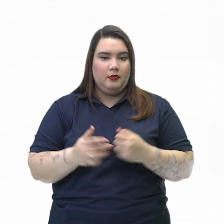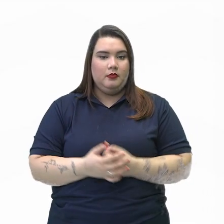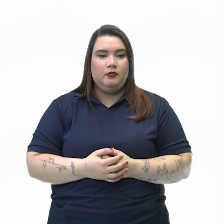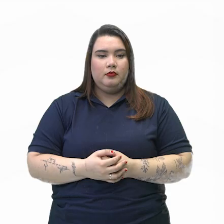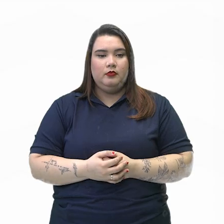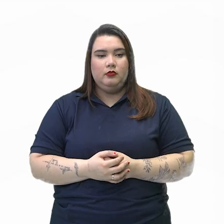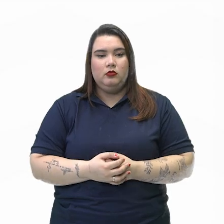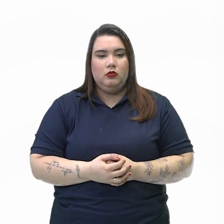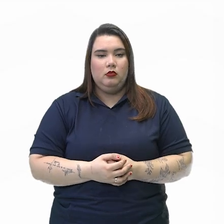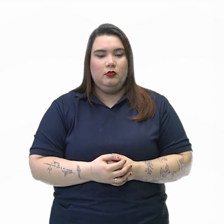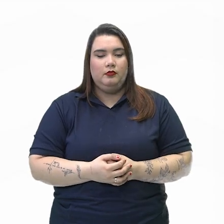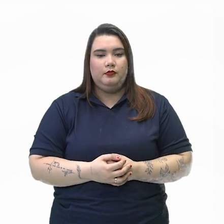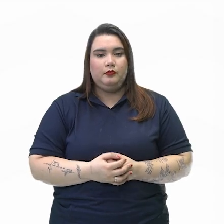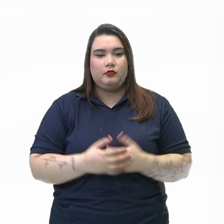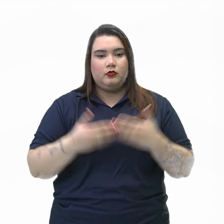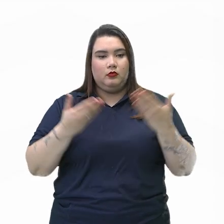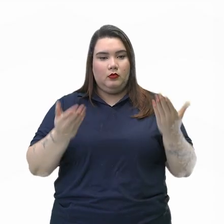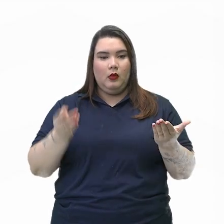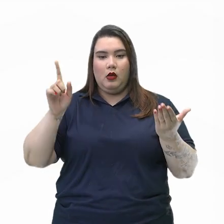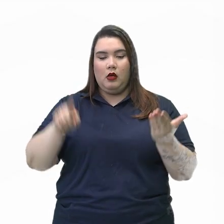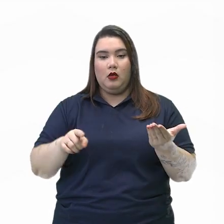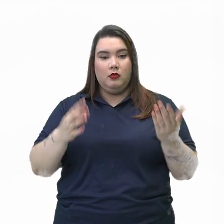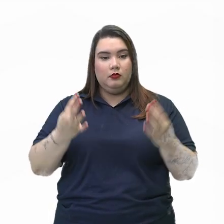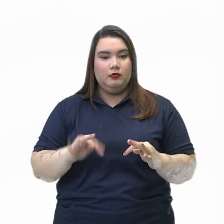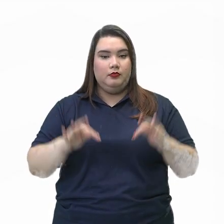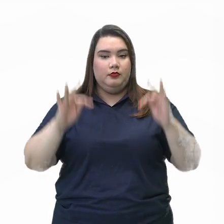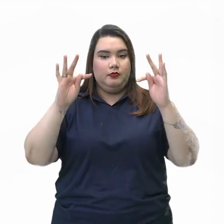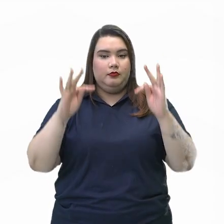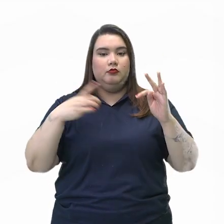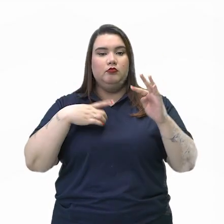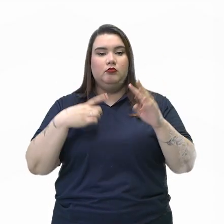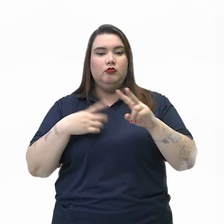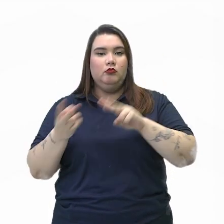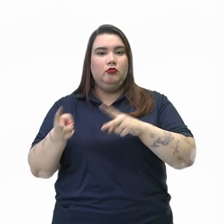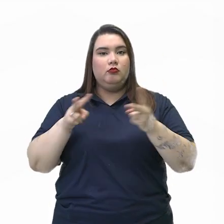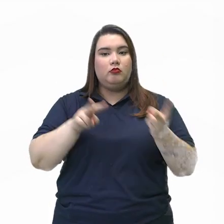Certo, pessoal? É uma tecnologia de transmissão de